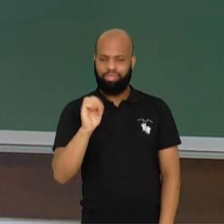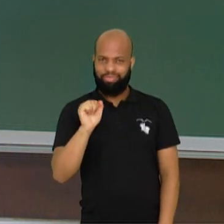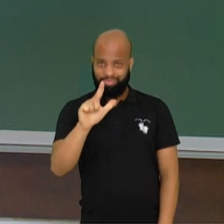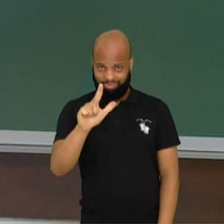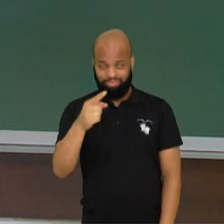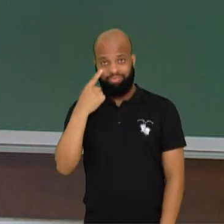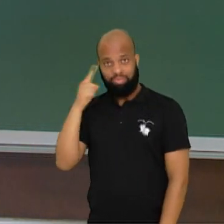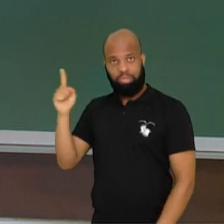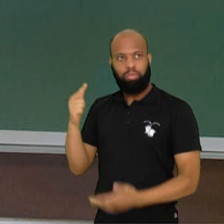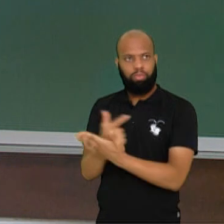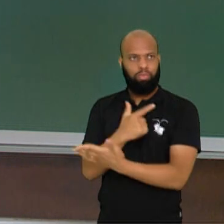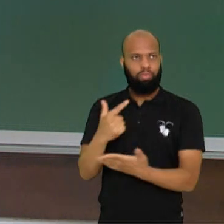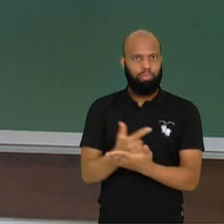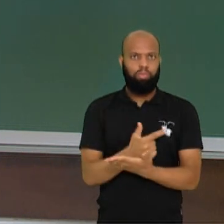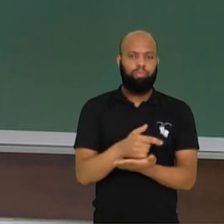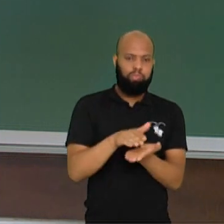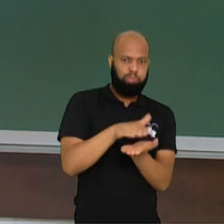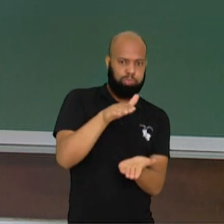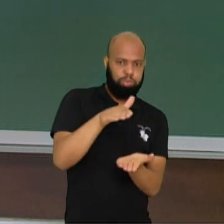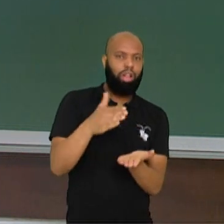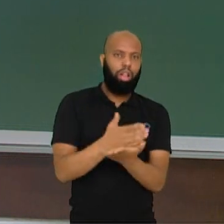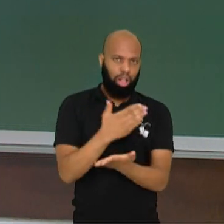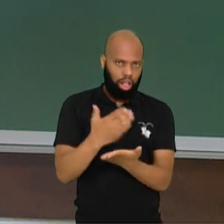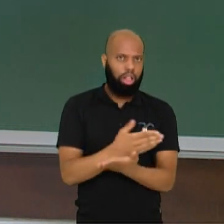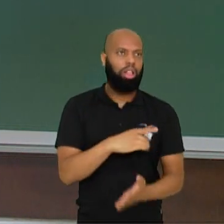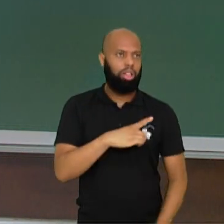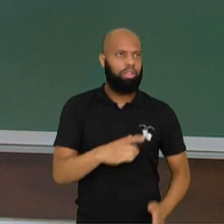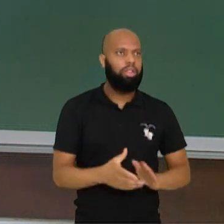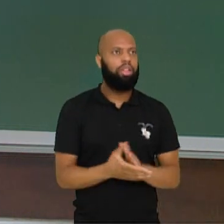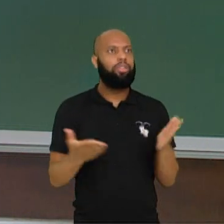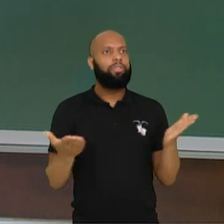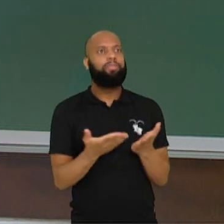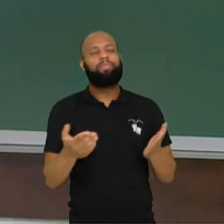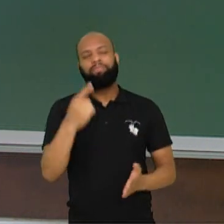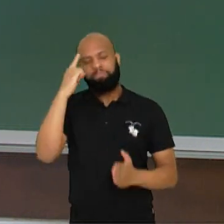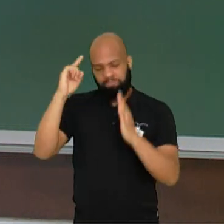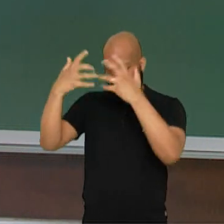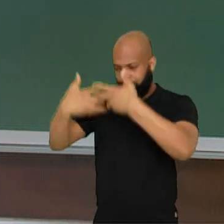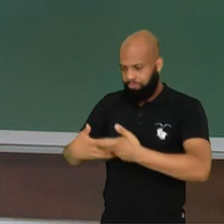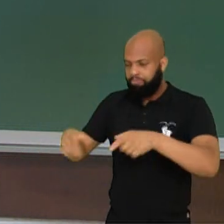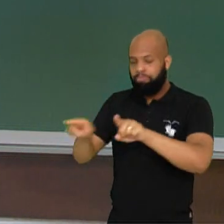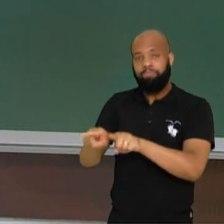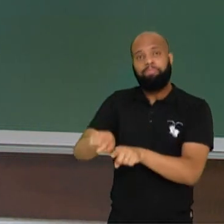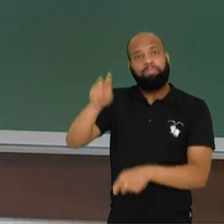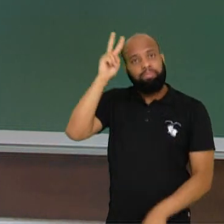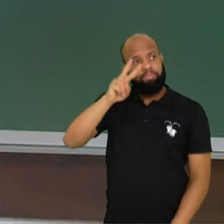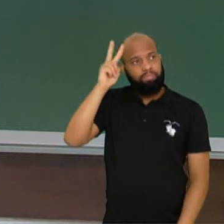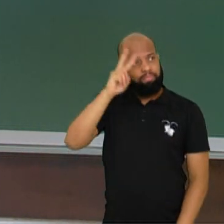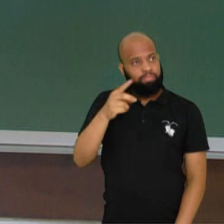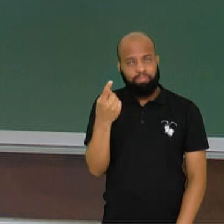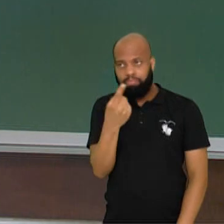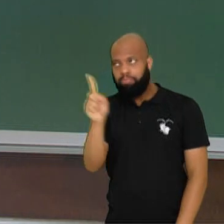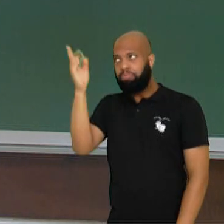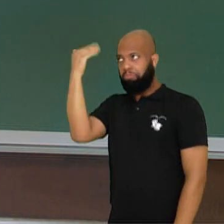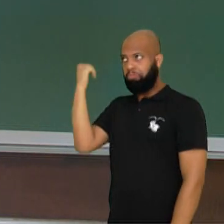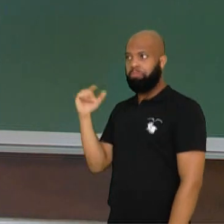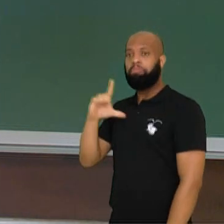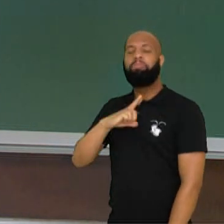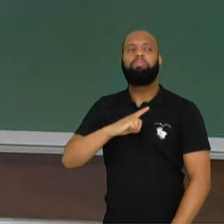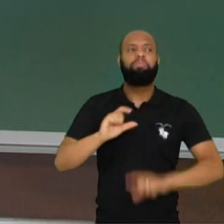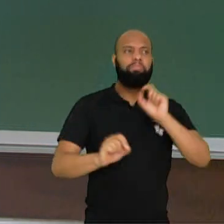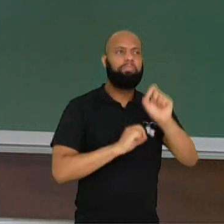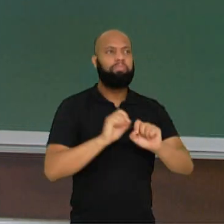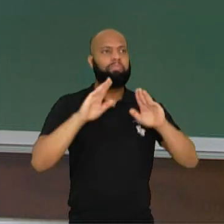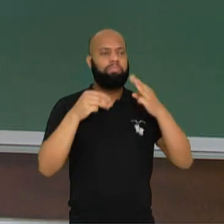gente tem a imagem ali ao lado. Bom, para a gente pensar e relembrar a última aula, vejam,